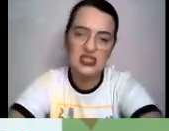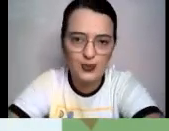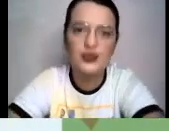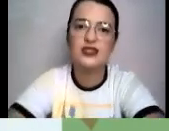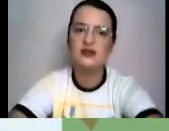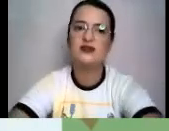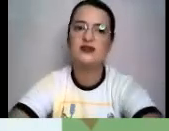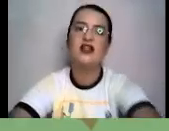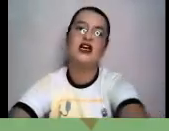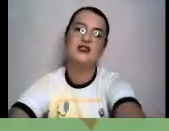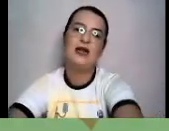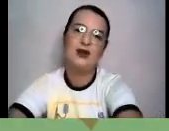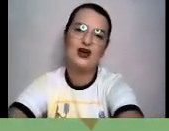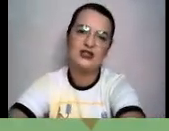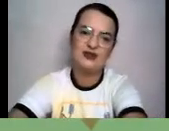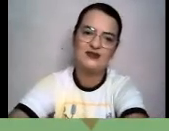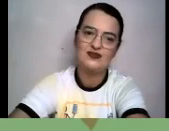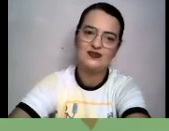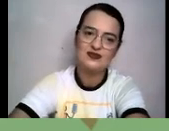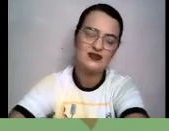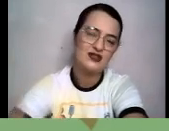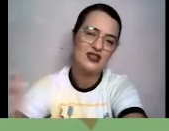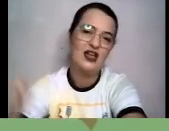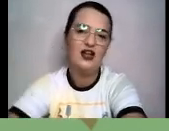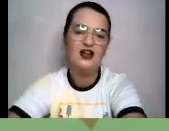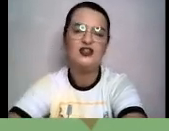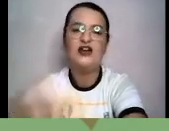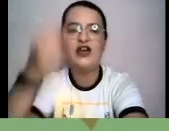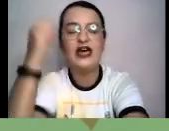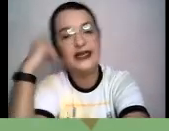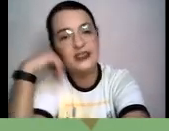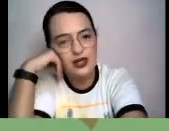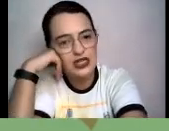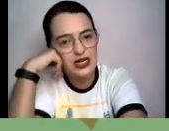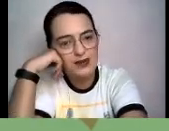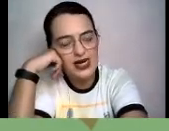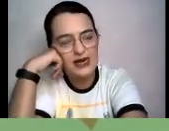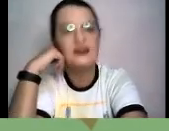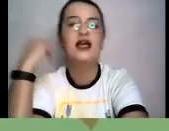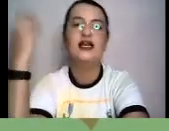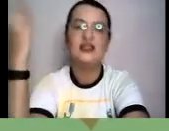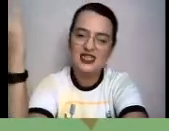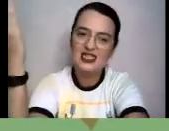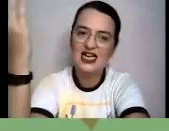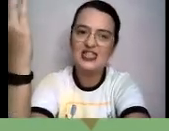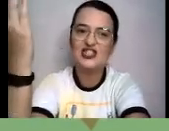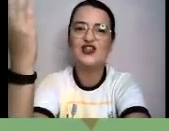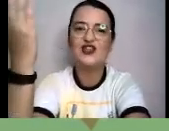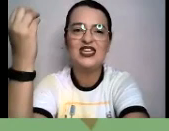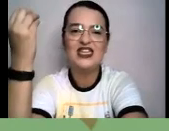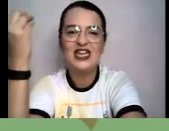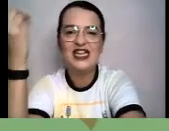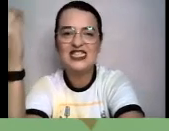grandes disputas. Vamos para a próxima. Já veio a resposta, repara. Quinta